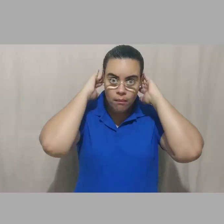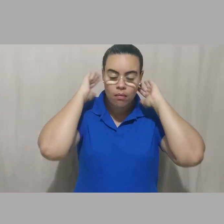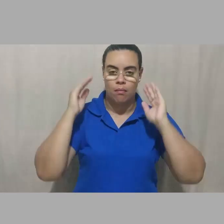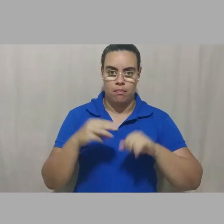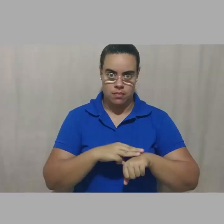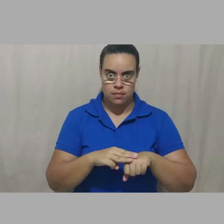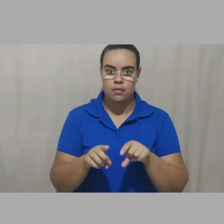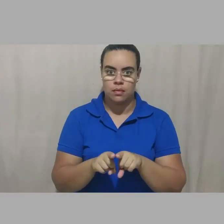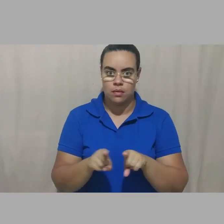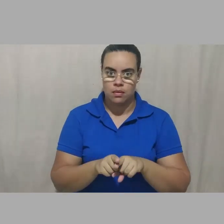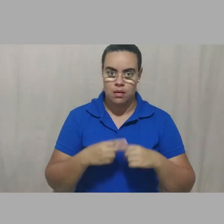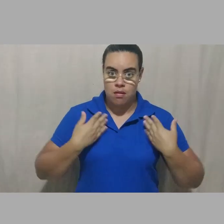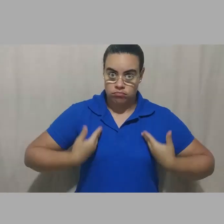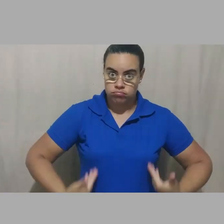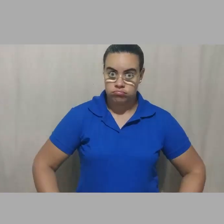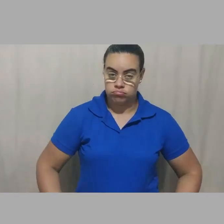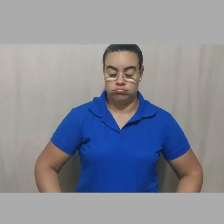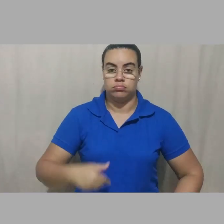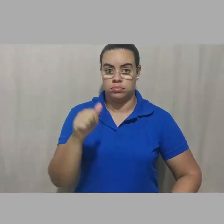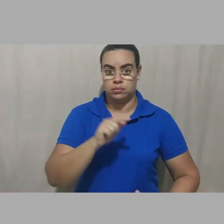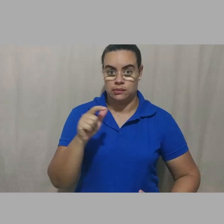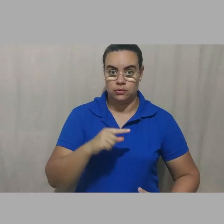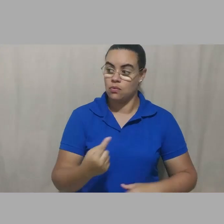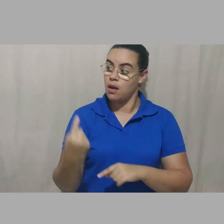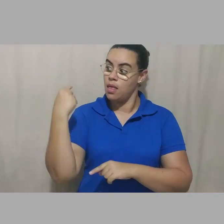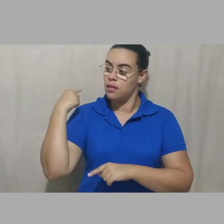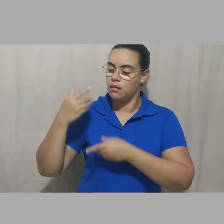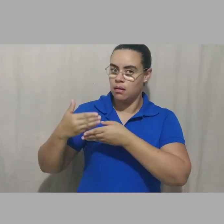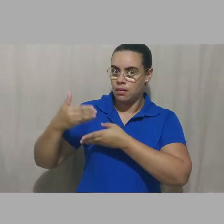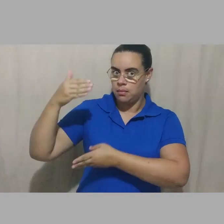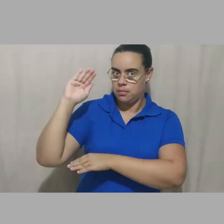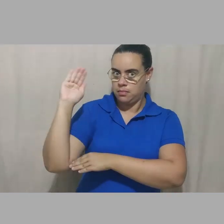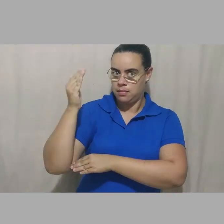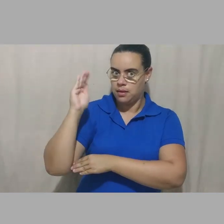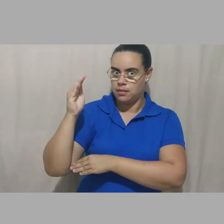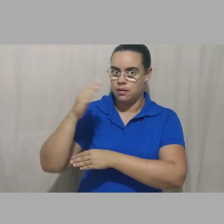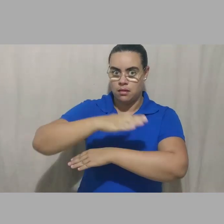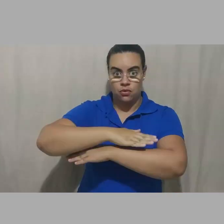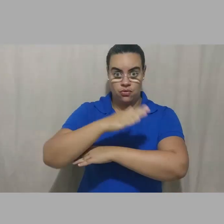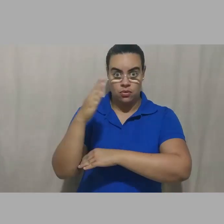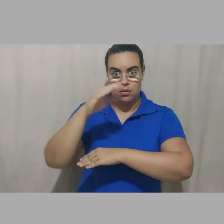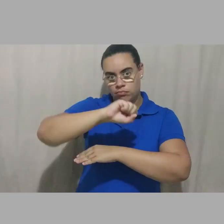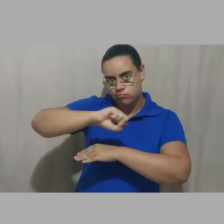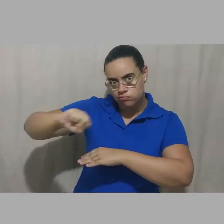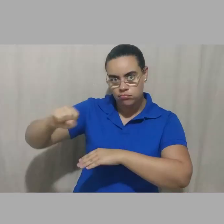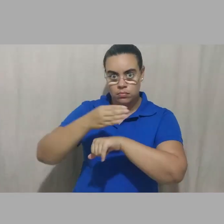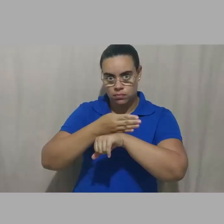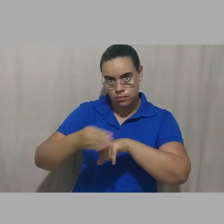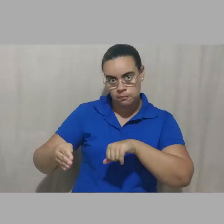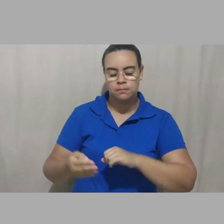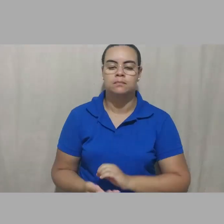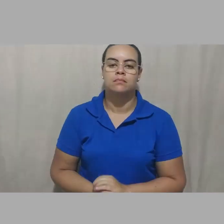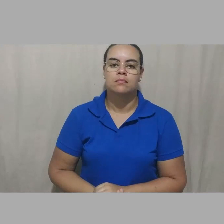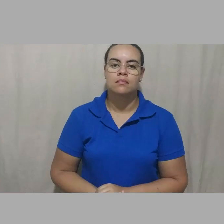cabelo curto, castanho também. Estou vestindo uma camisa jeans, atrás de mim tem uma parede de madeira com uma janela e